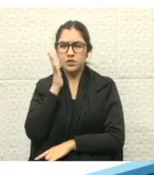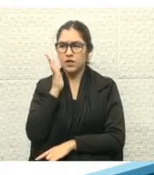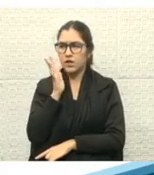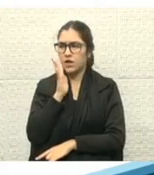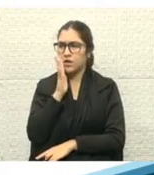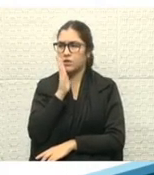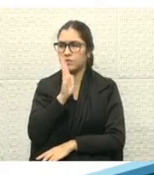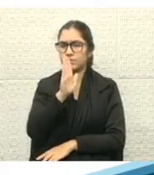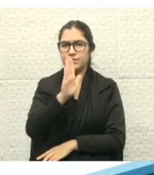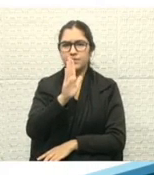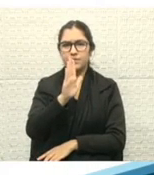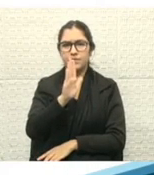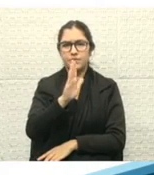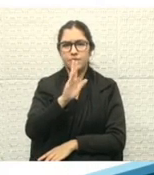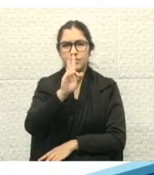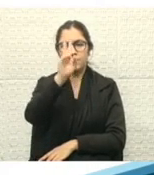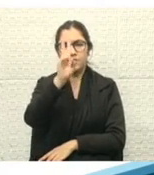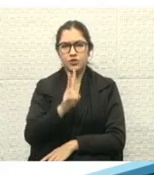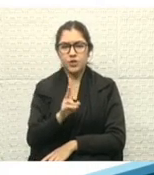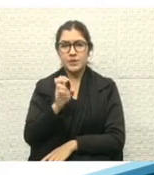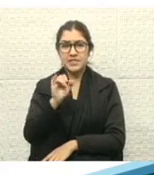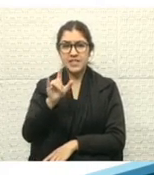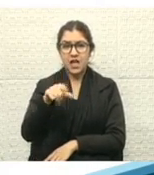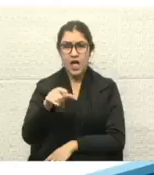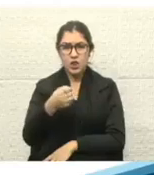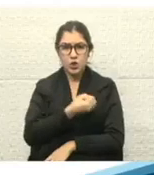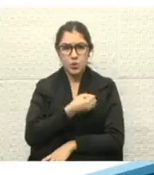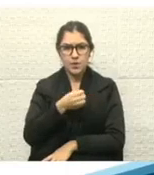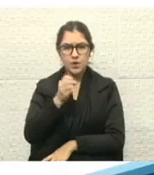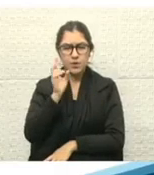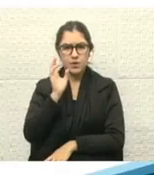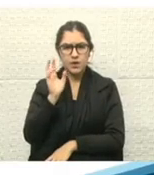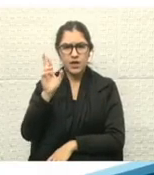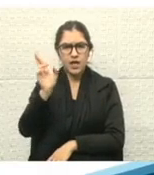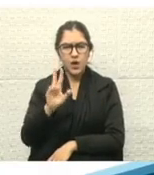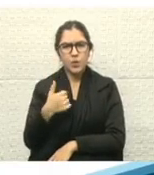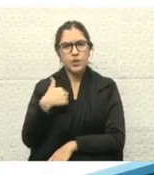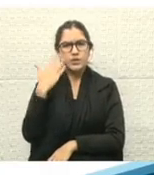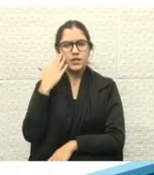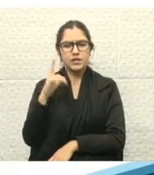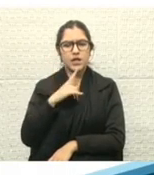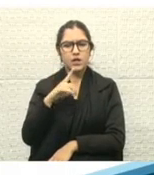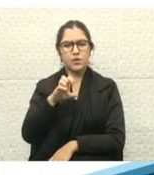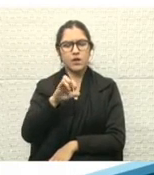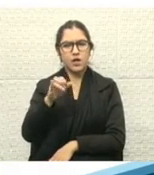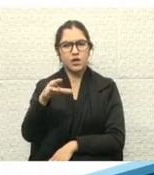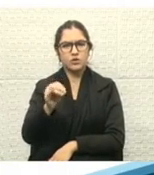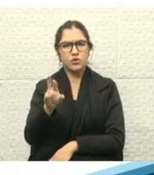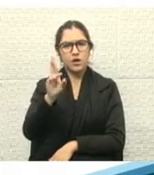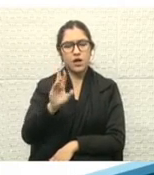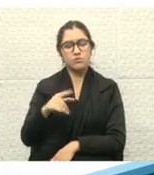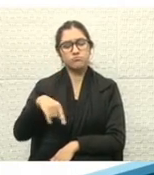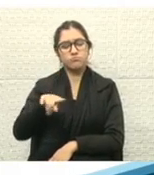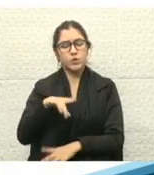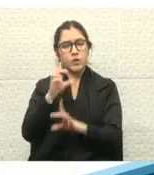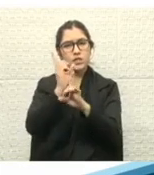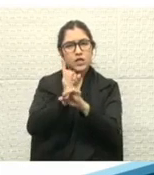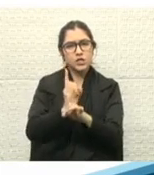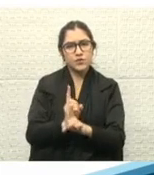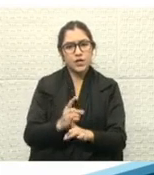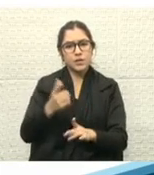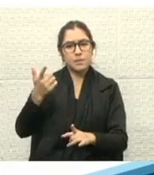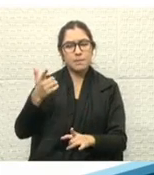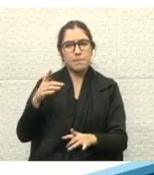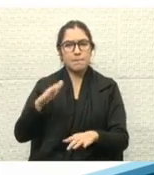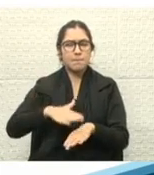eixo vertical. Se ele é número real, eu já sei que ele estará sobre o eixo real. E com isso nós identificamos